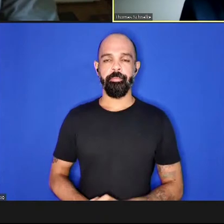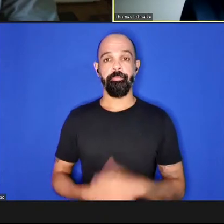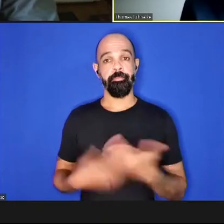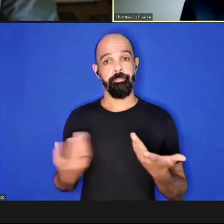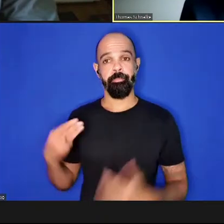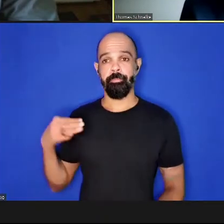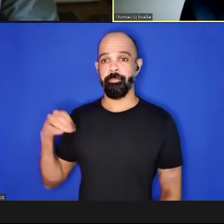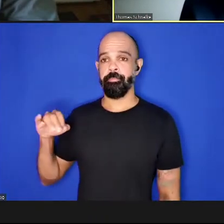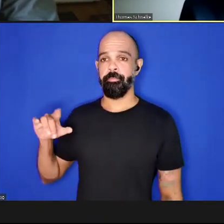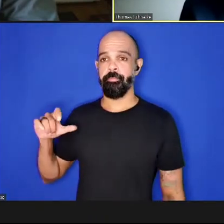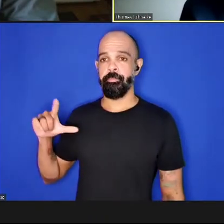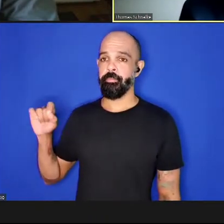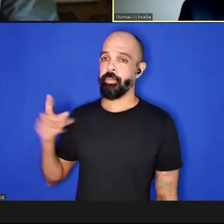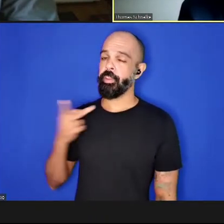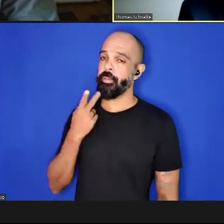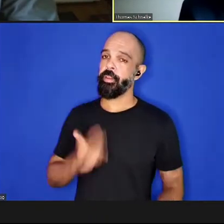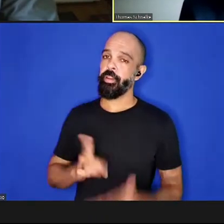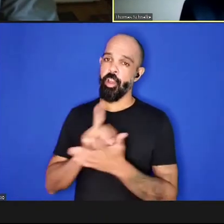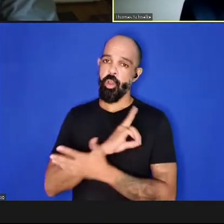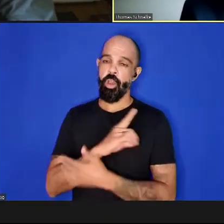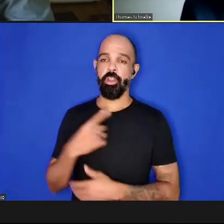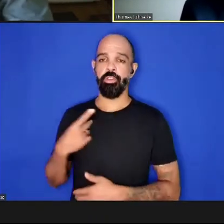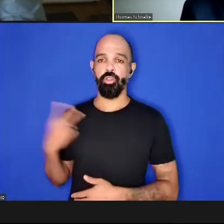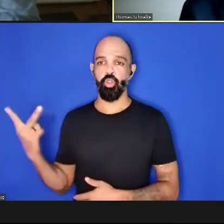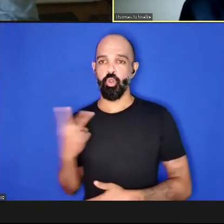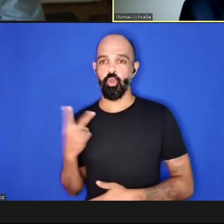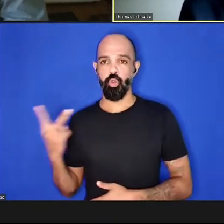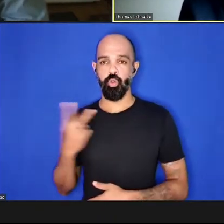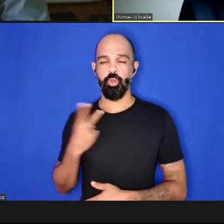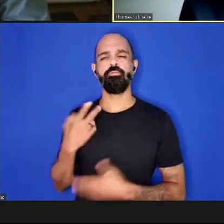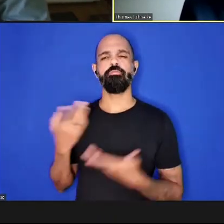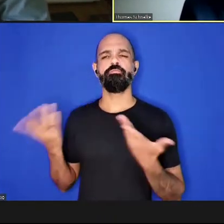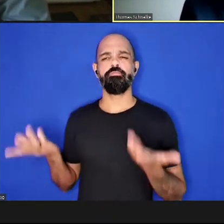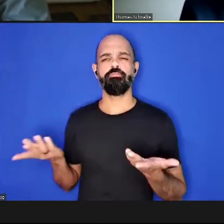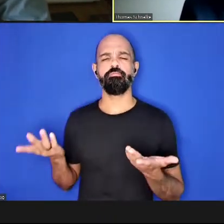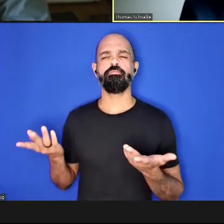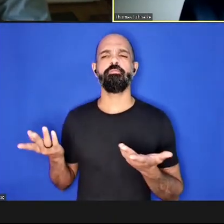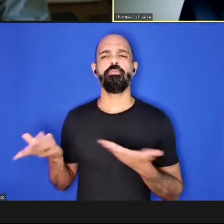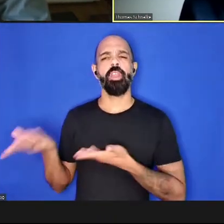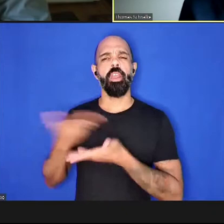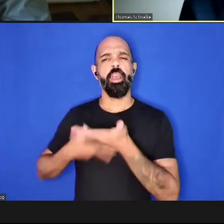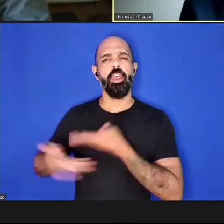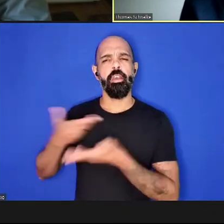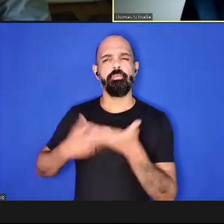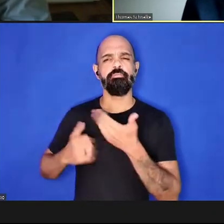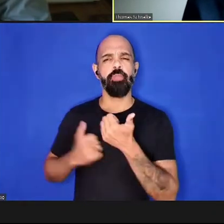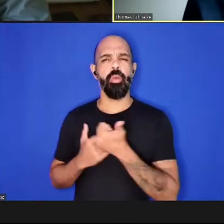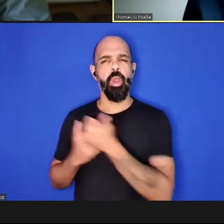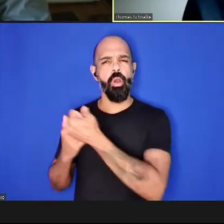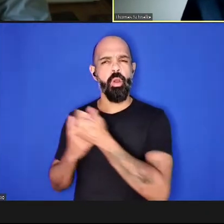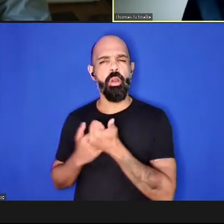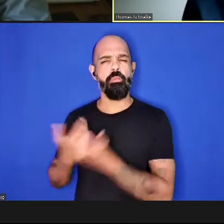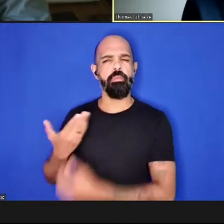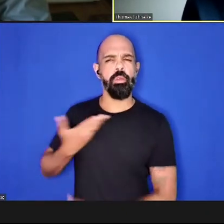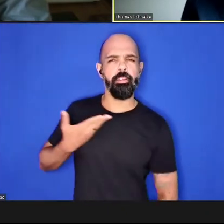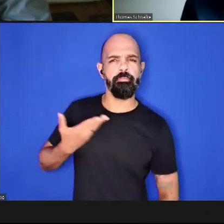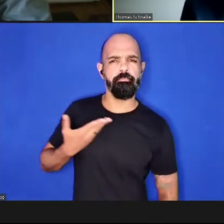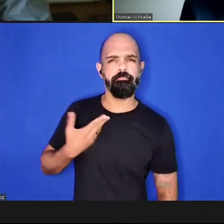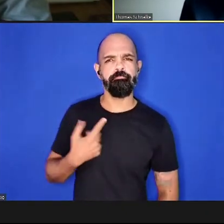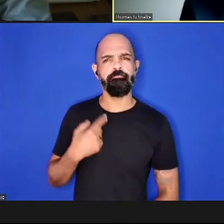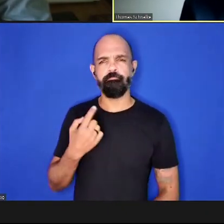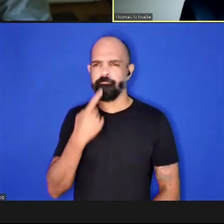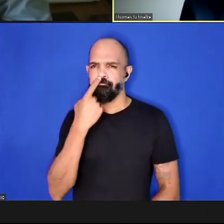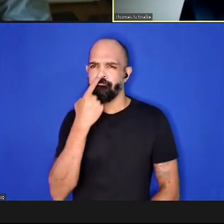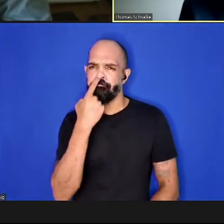mencionou, ele e eu cultivamos uma relação e uma cooperação, uma amizade mais próximas